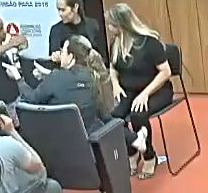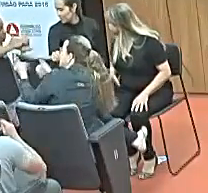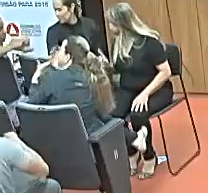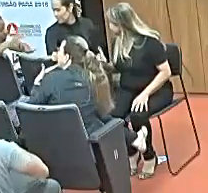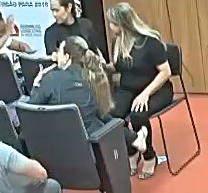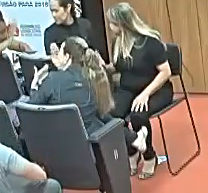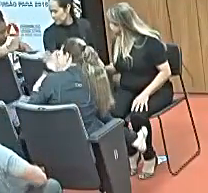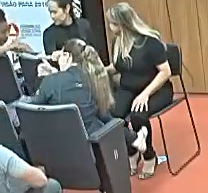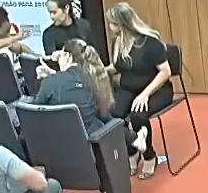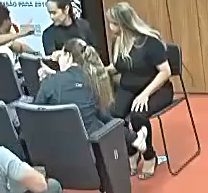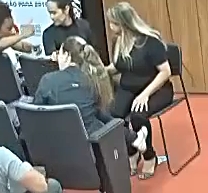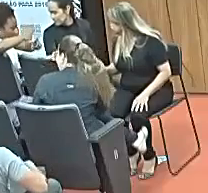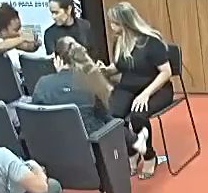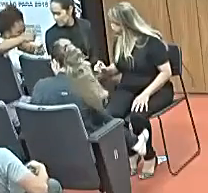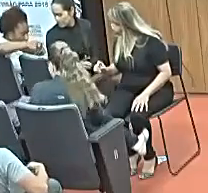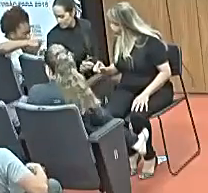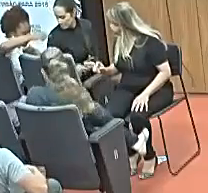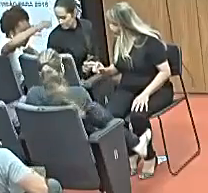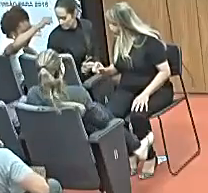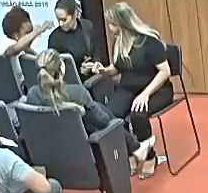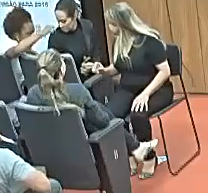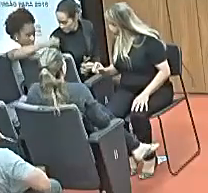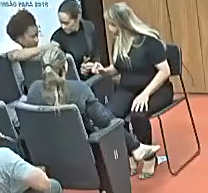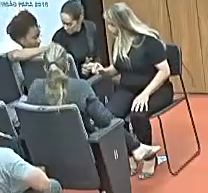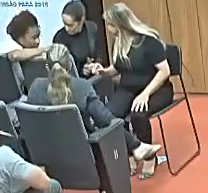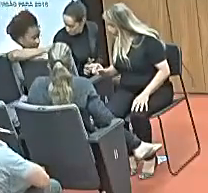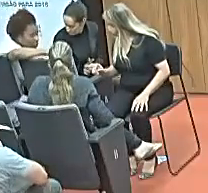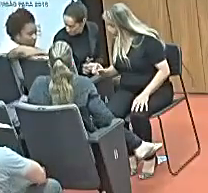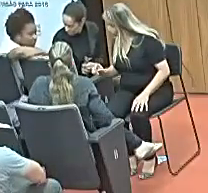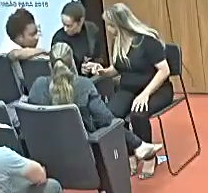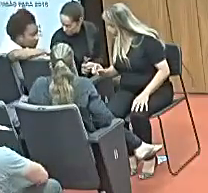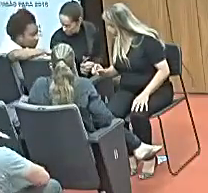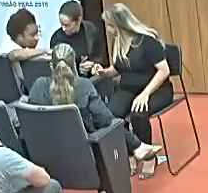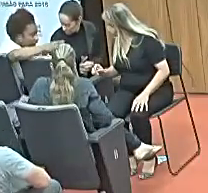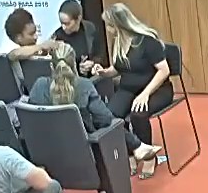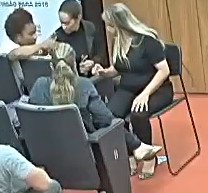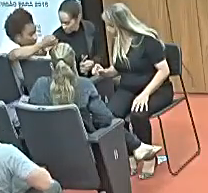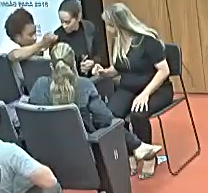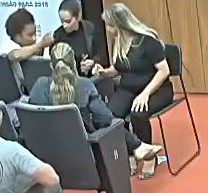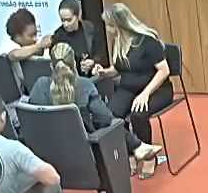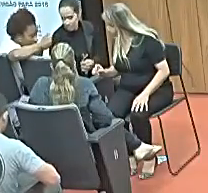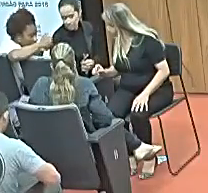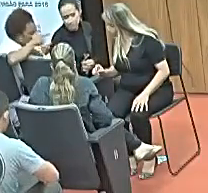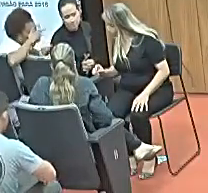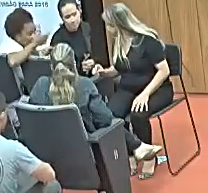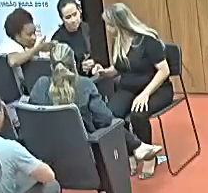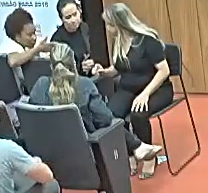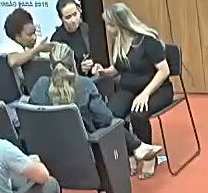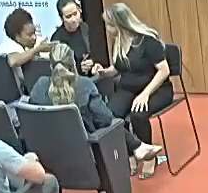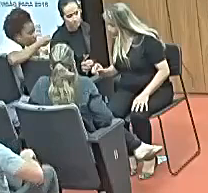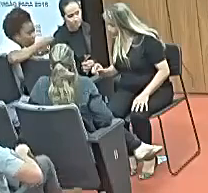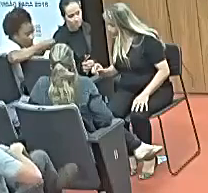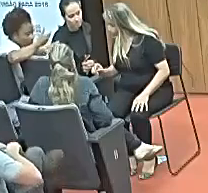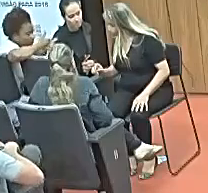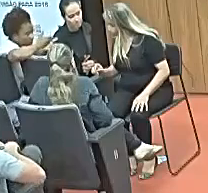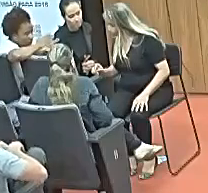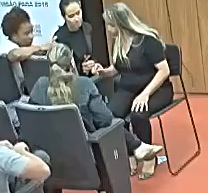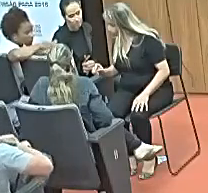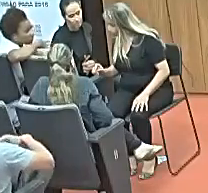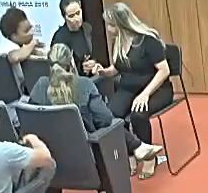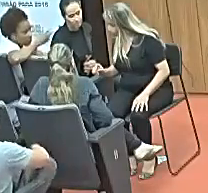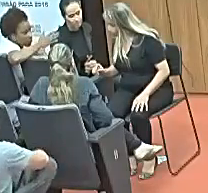interesse que conformarão subgrupos artesanato e comunicação comunicação e energia como resultado das discussões